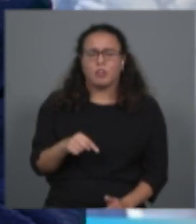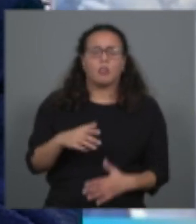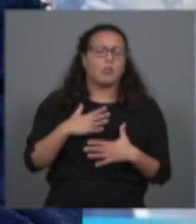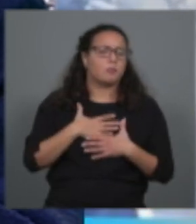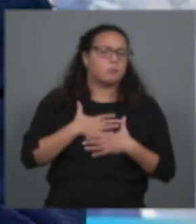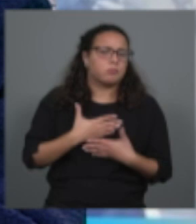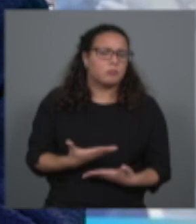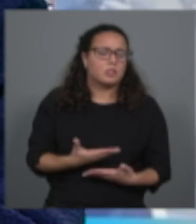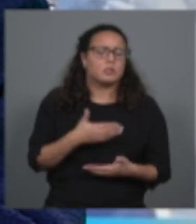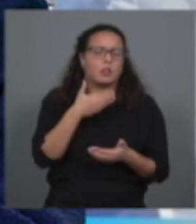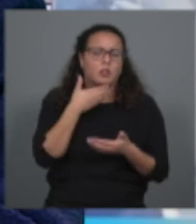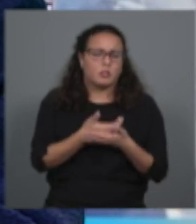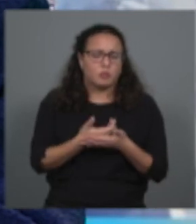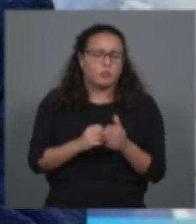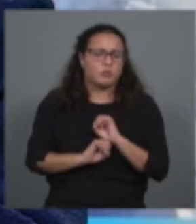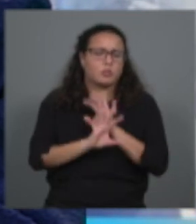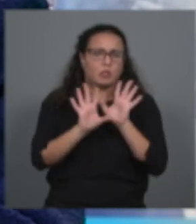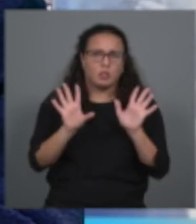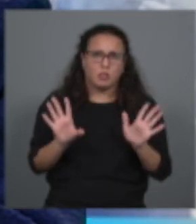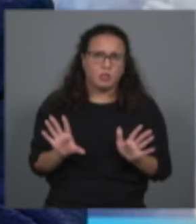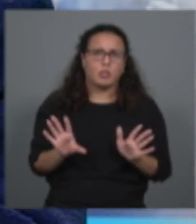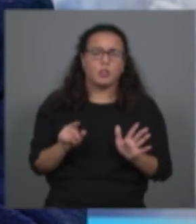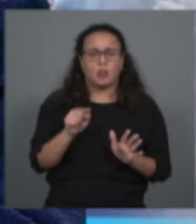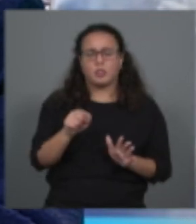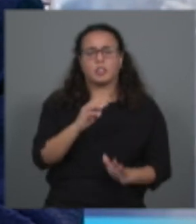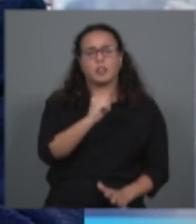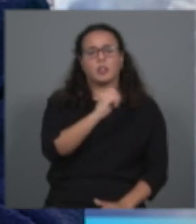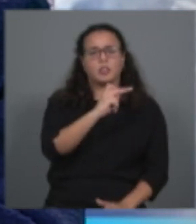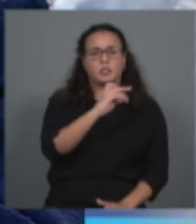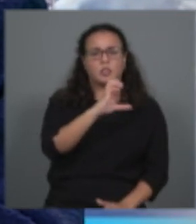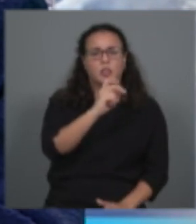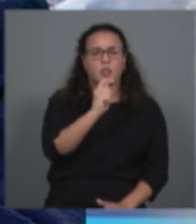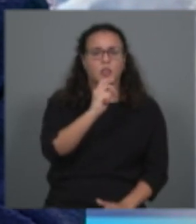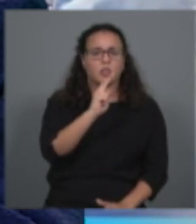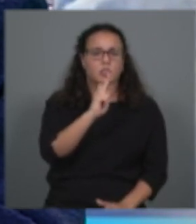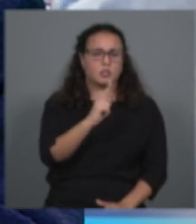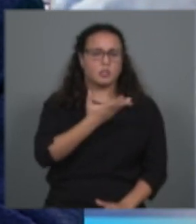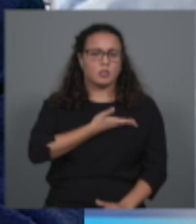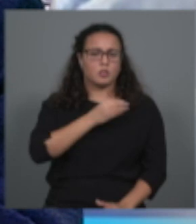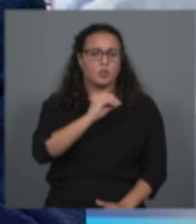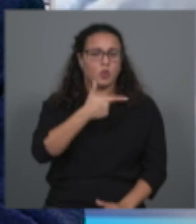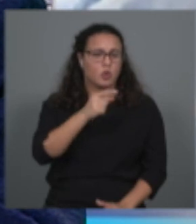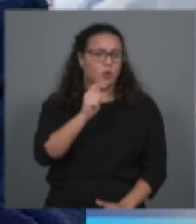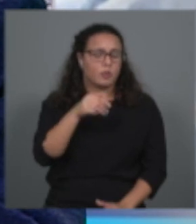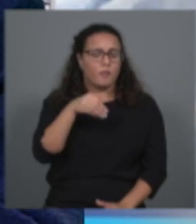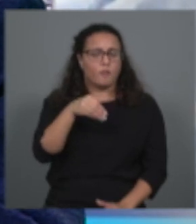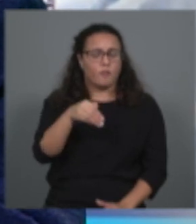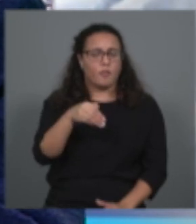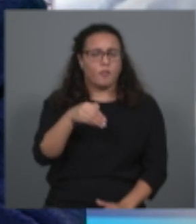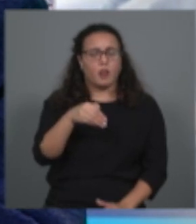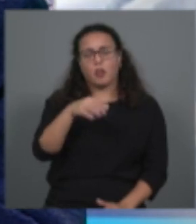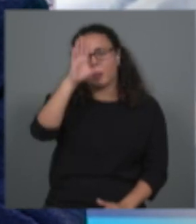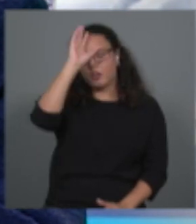novo, claro, já era sacerdote quando foi a implantação da República e o que ele fez nessa